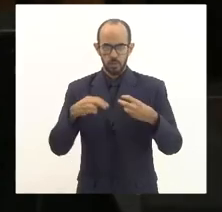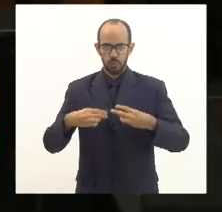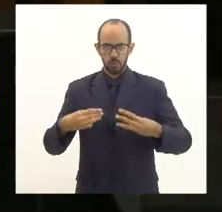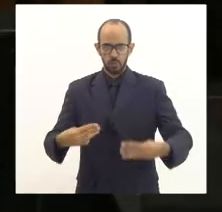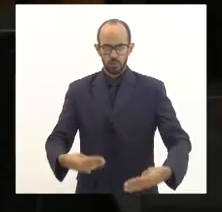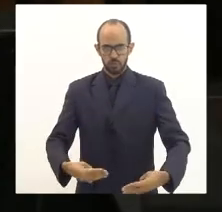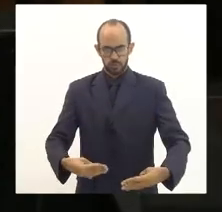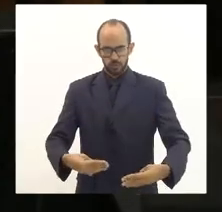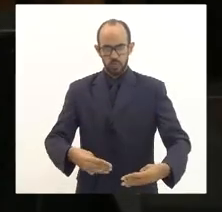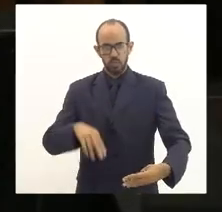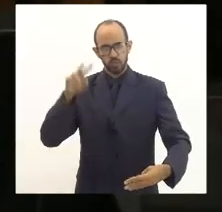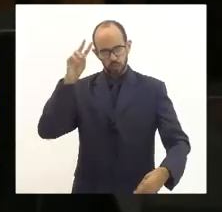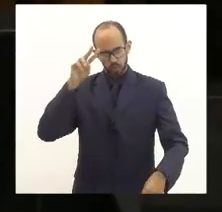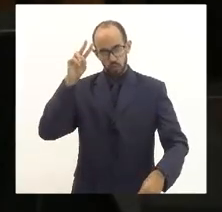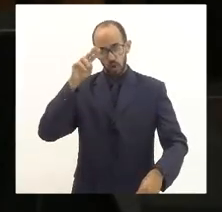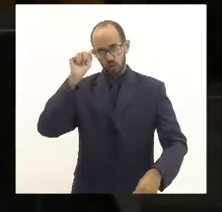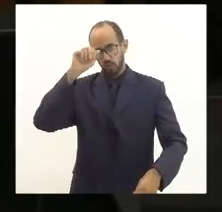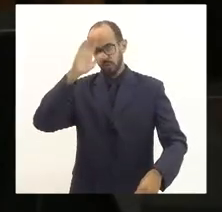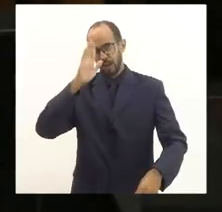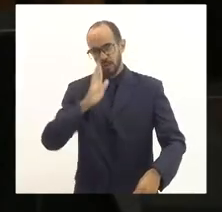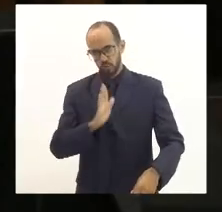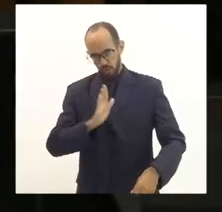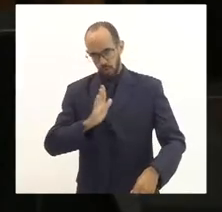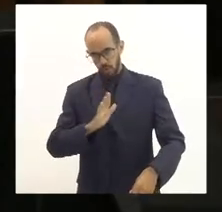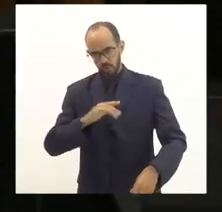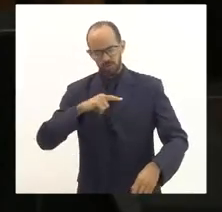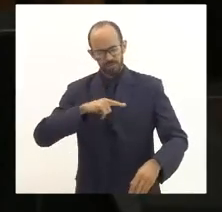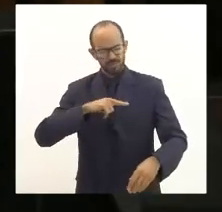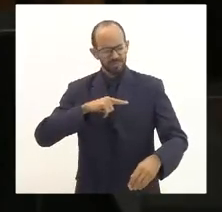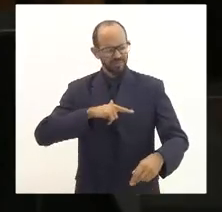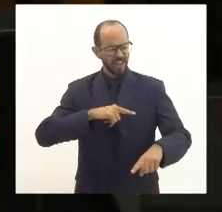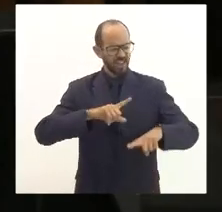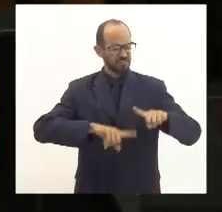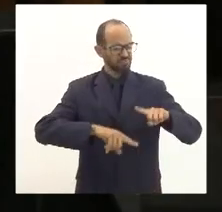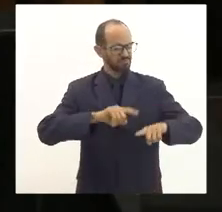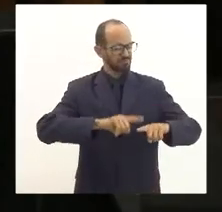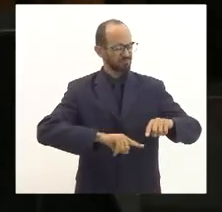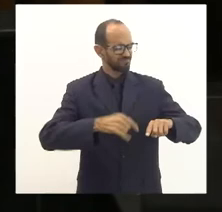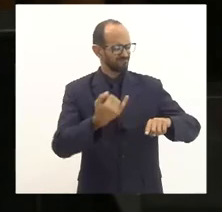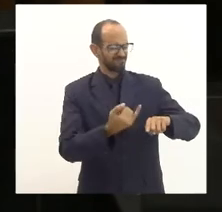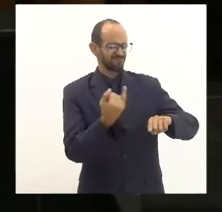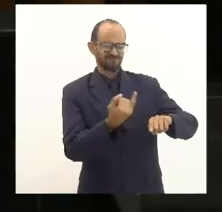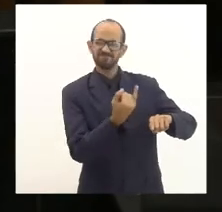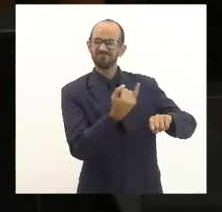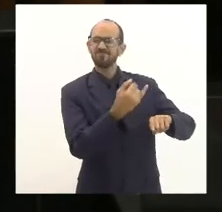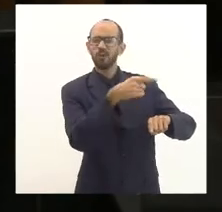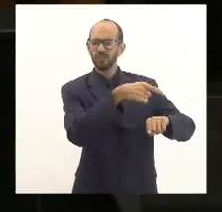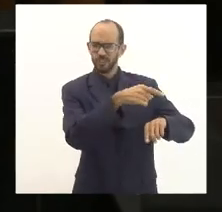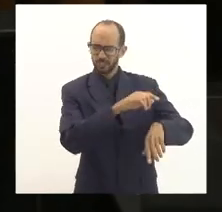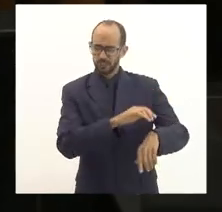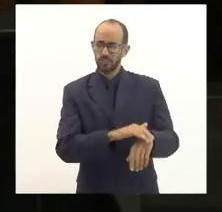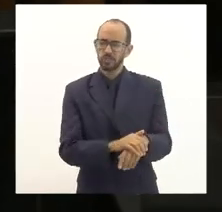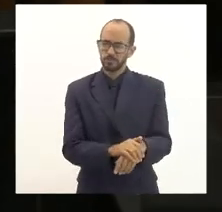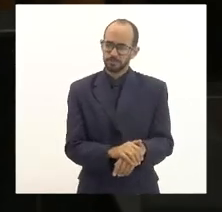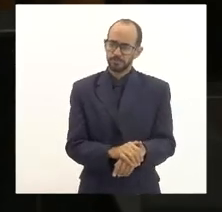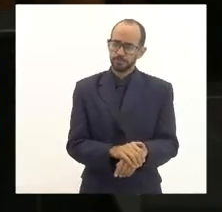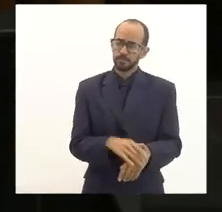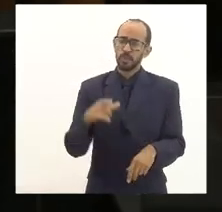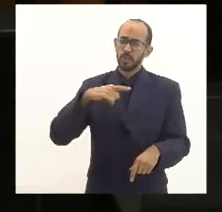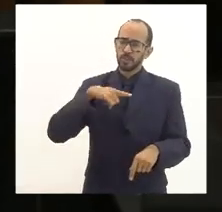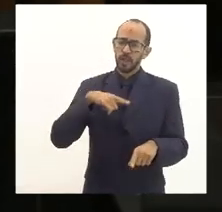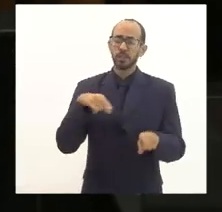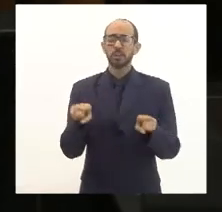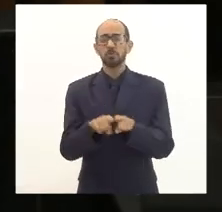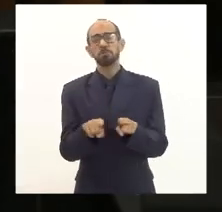Histórico Nacional que tem um acervo importantes you e inclusive